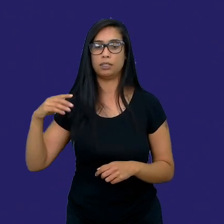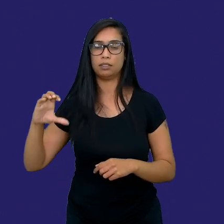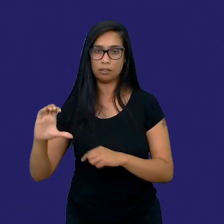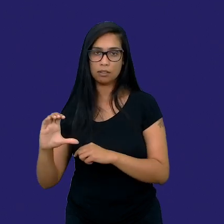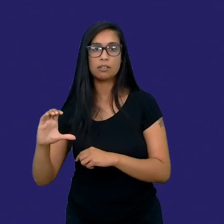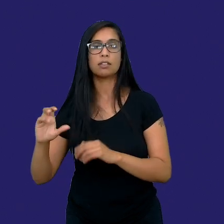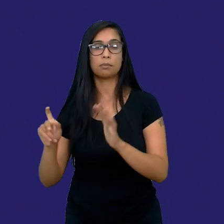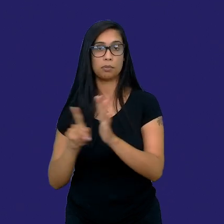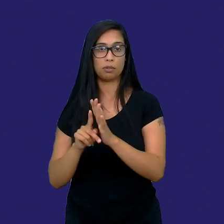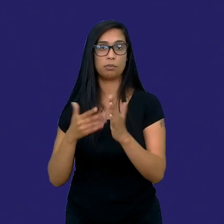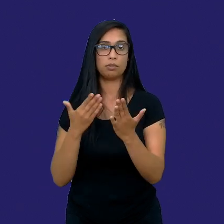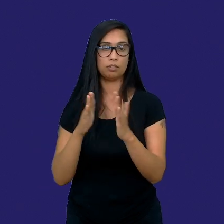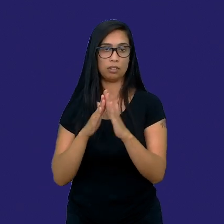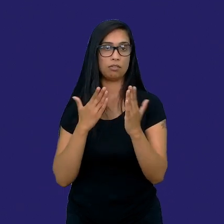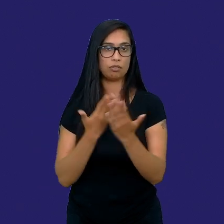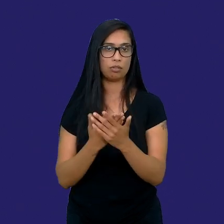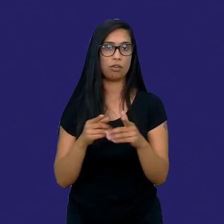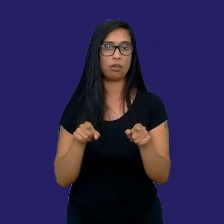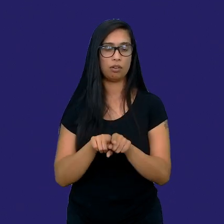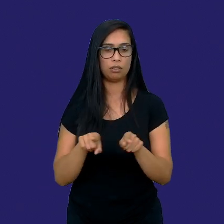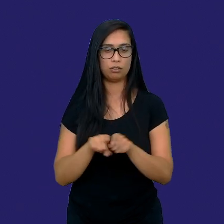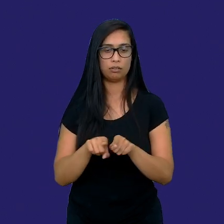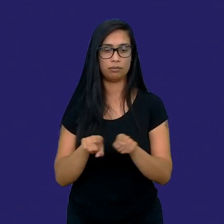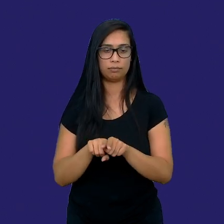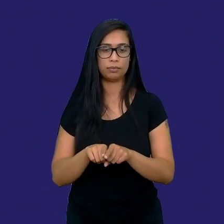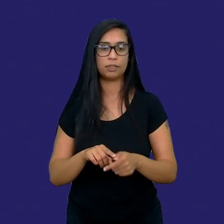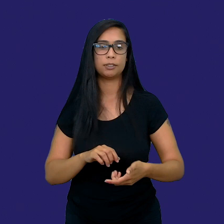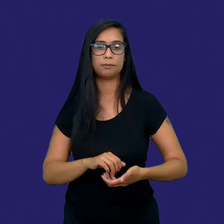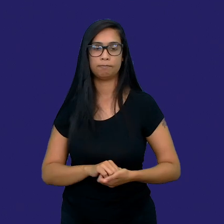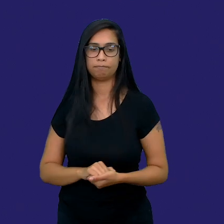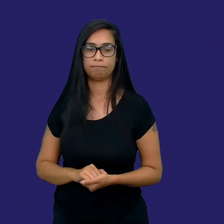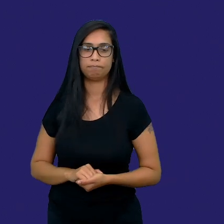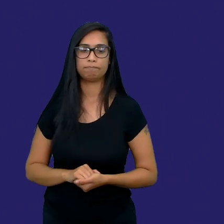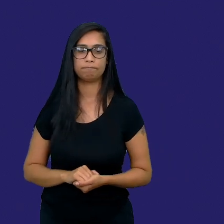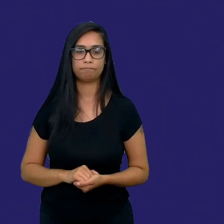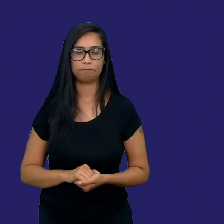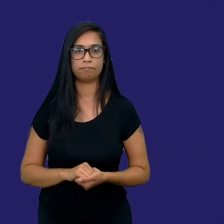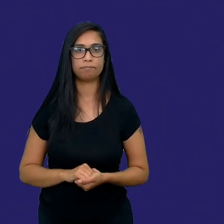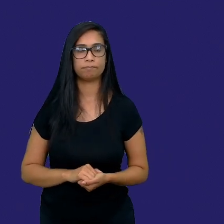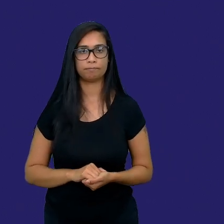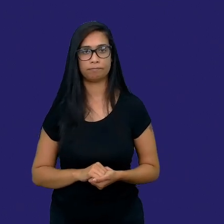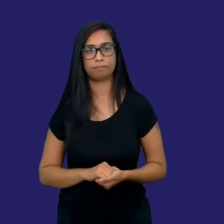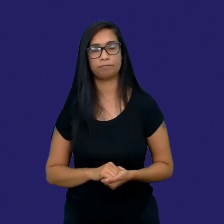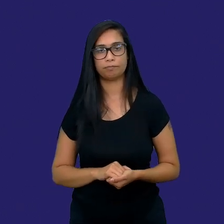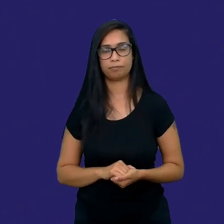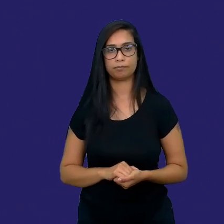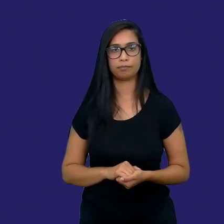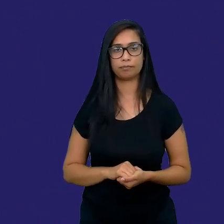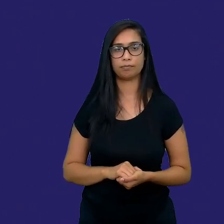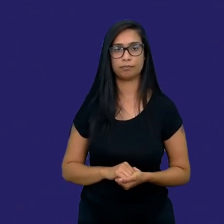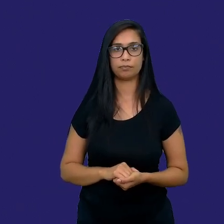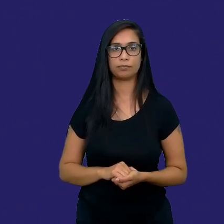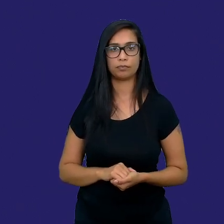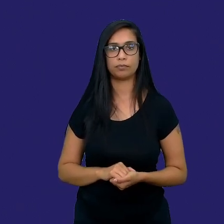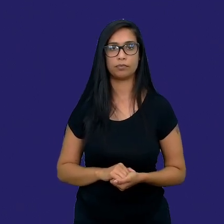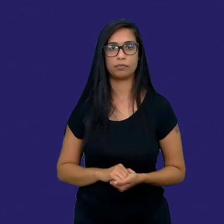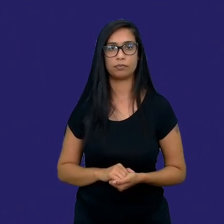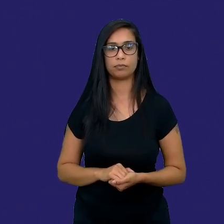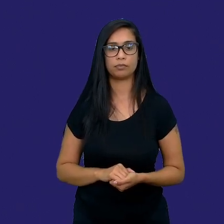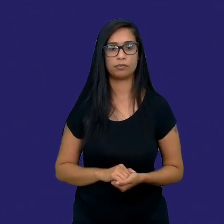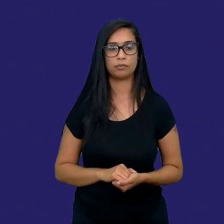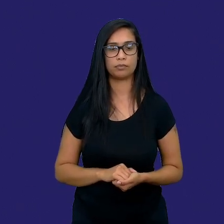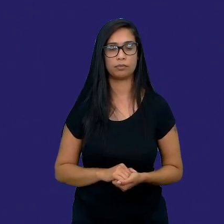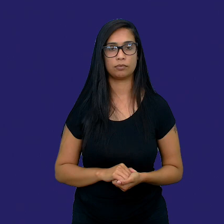que sejam realizadas atividades aí nas ATPCs das escolas, nos